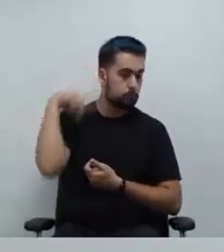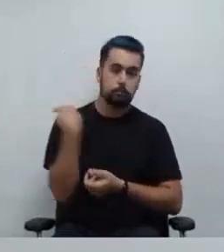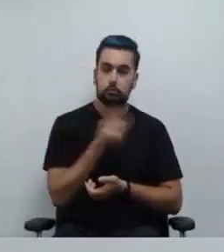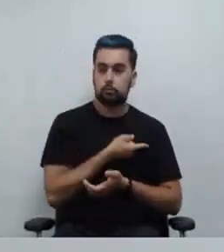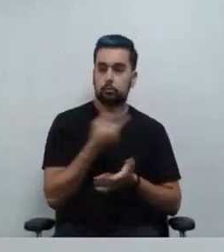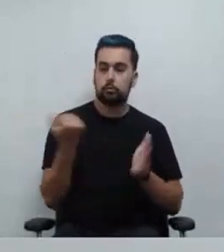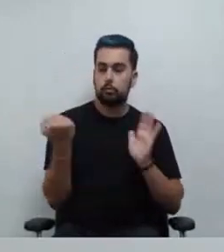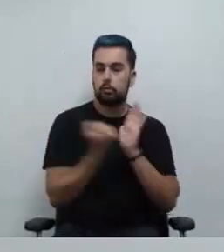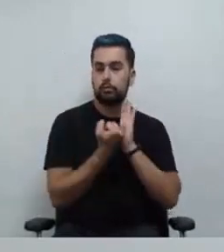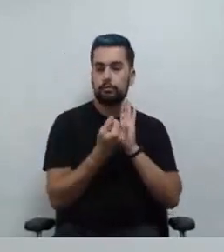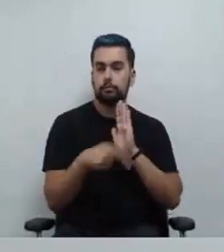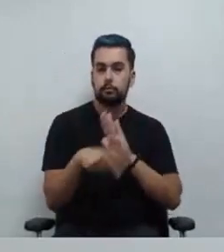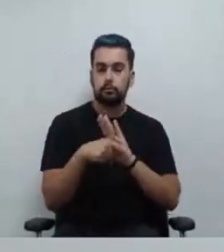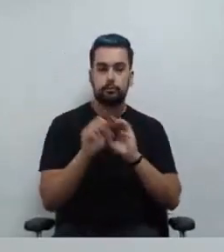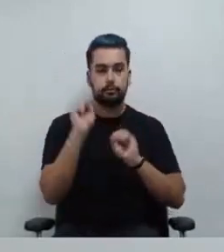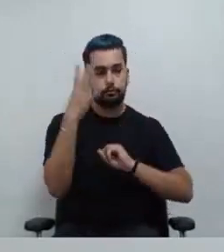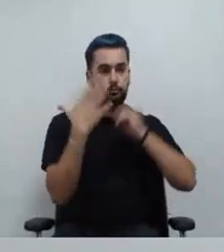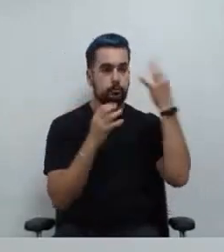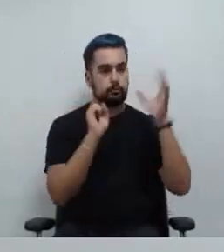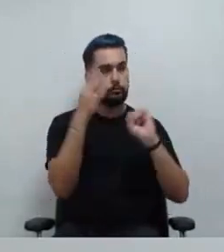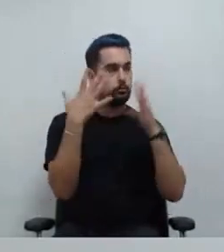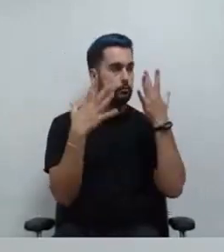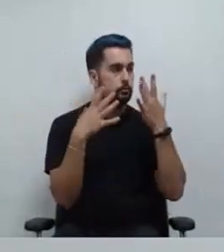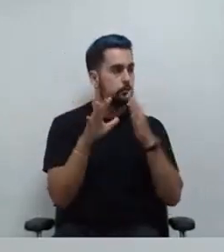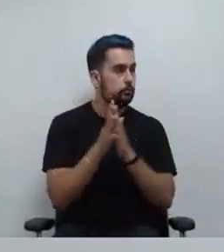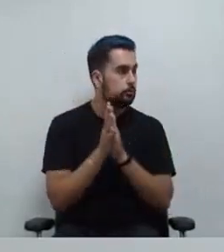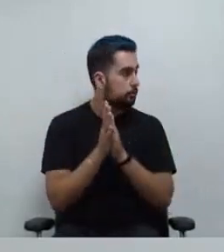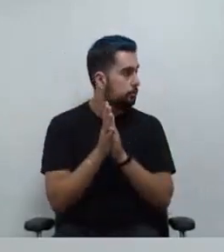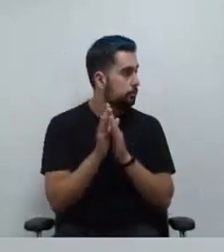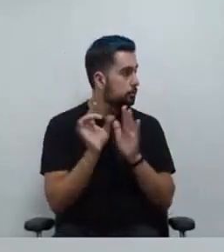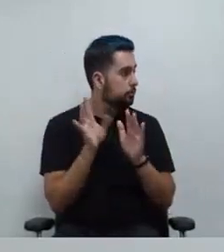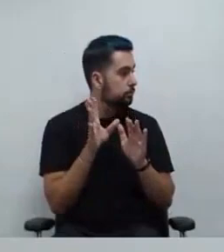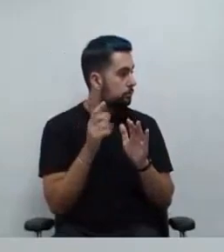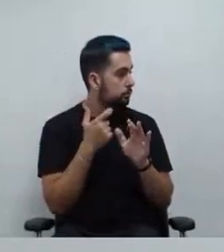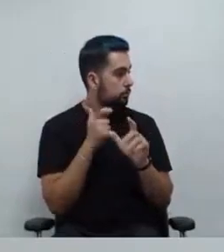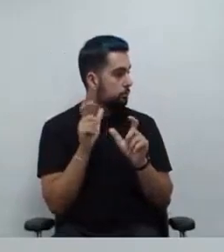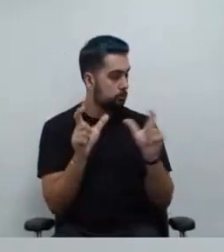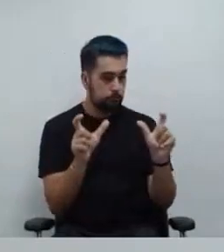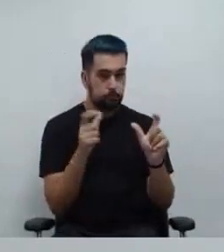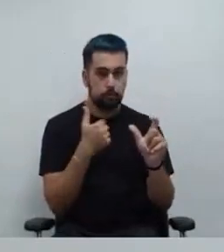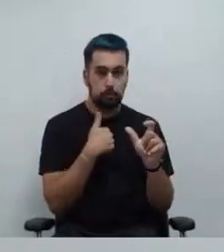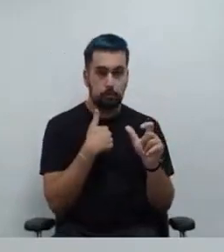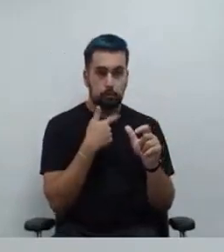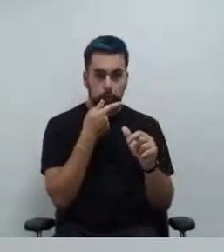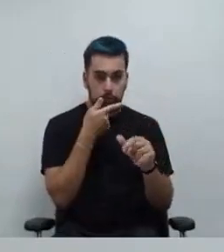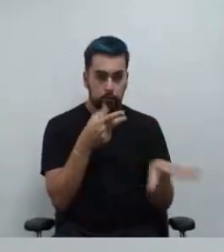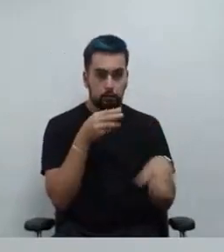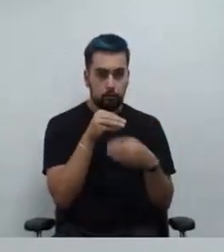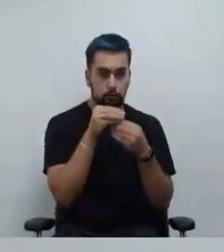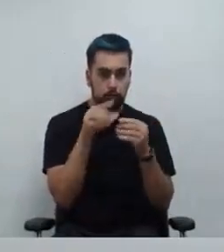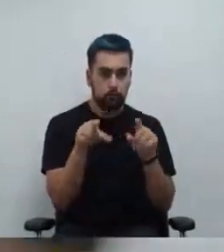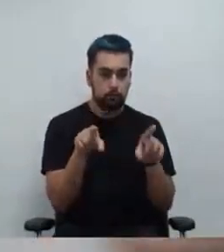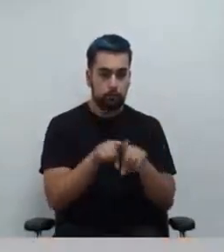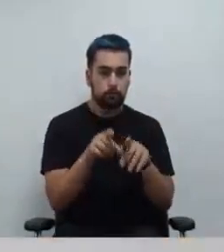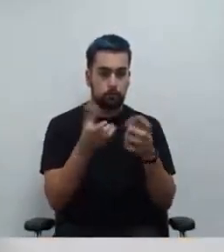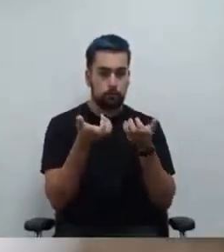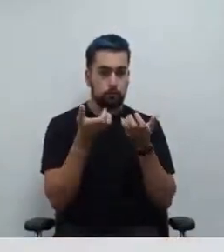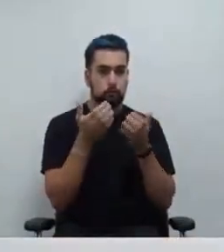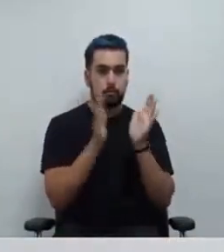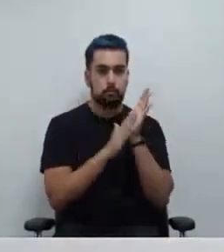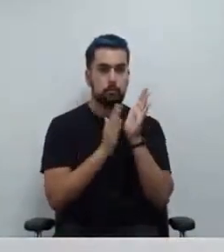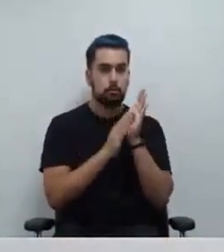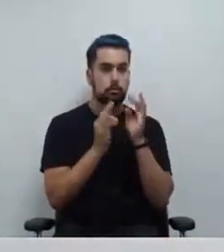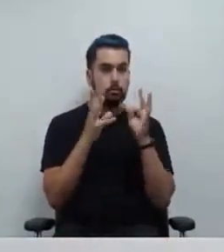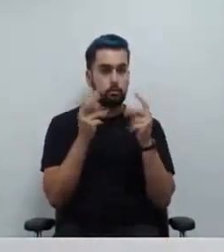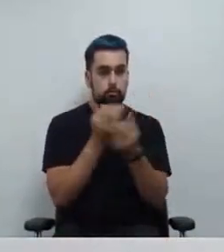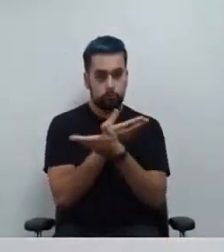registros efusivos de celebração e parabenização. Se me permite uma parte só, pois não, claro. Da sua fala, novamente parabenizar todos os